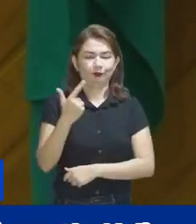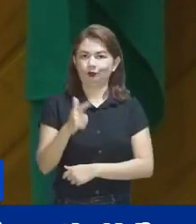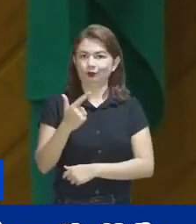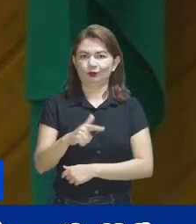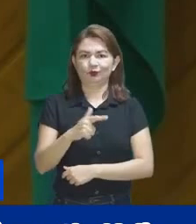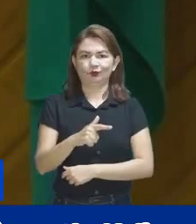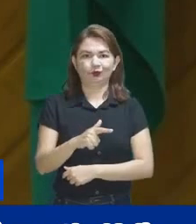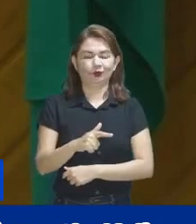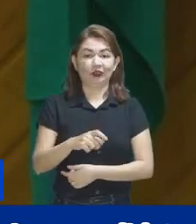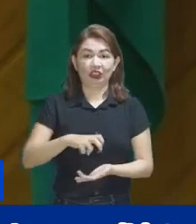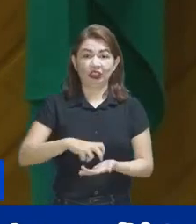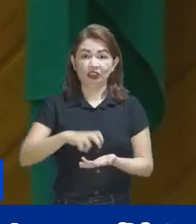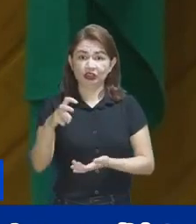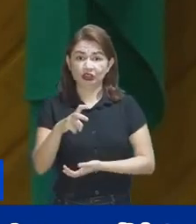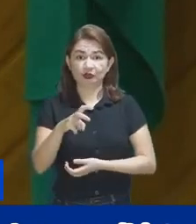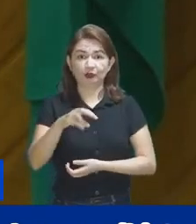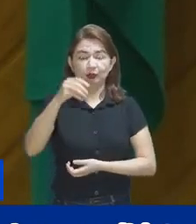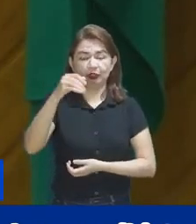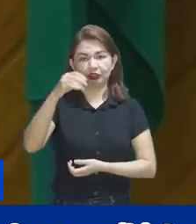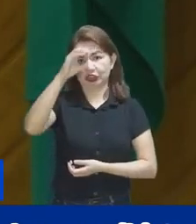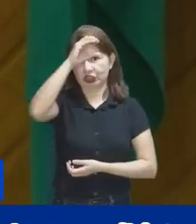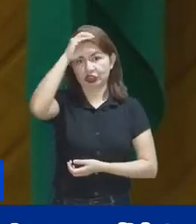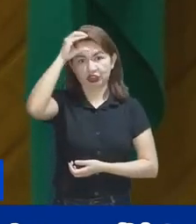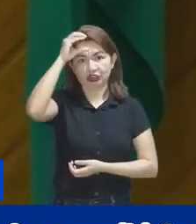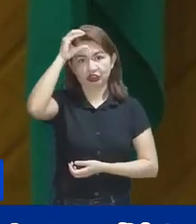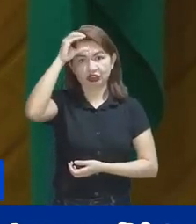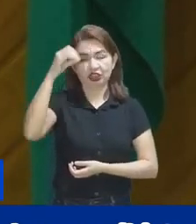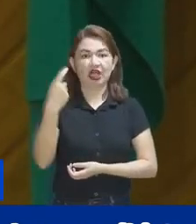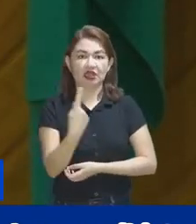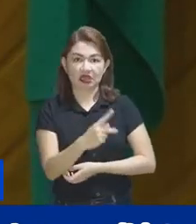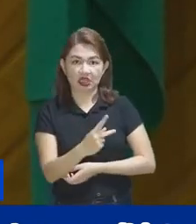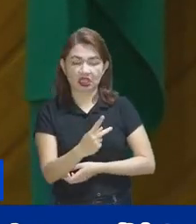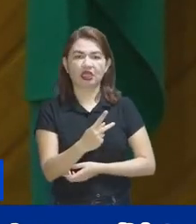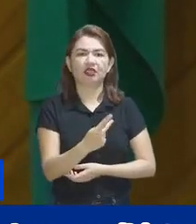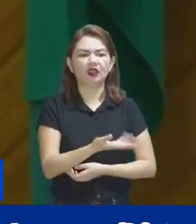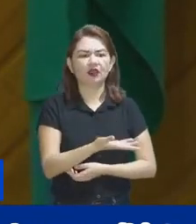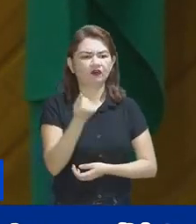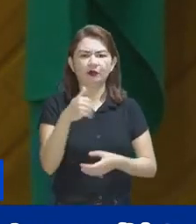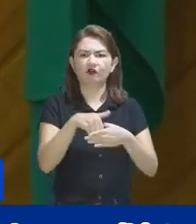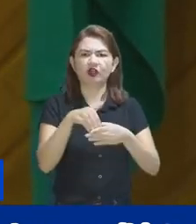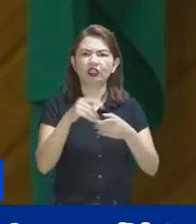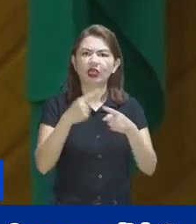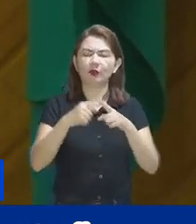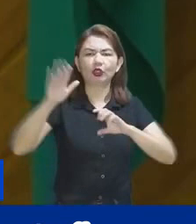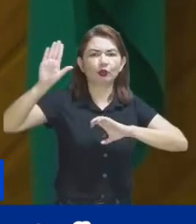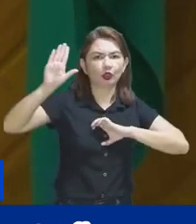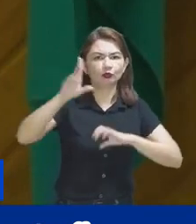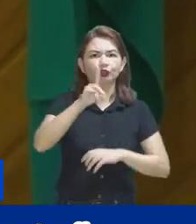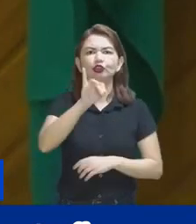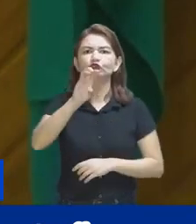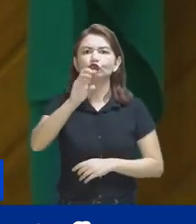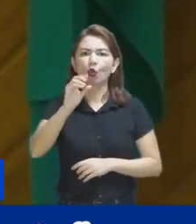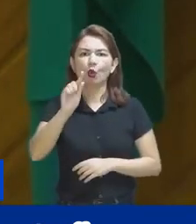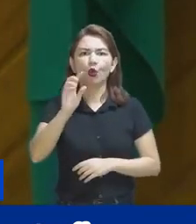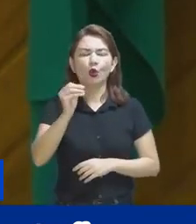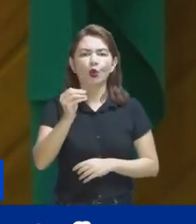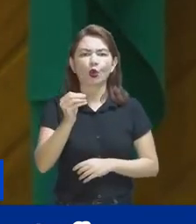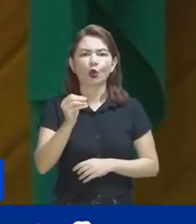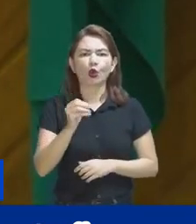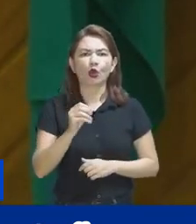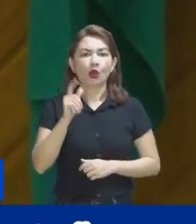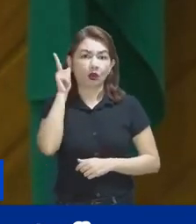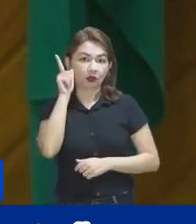manhã sua tia Keila chegou na residência, chamando o depoente para ir votar, pois o candidato Diogo Sênio iria fornecer